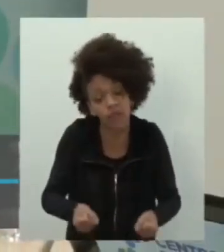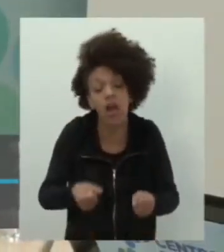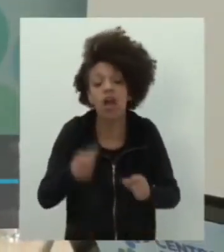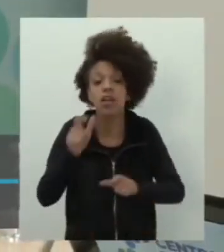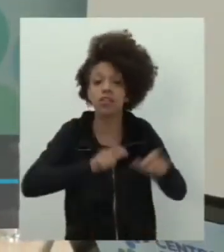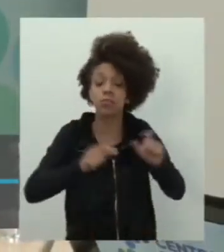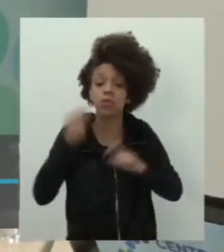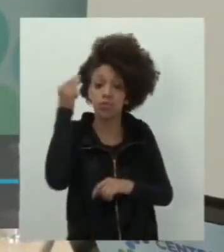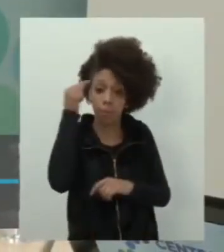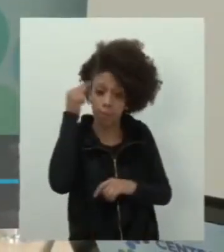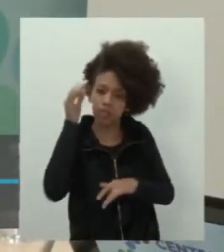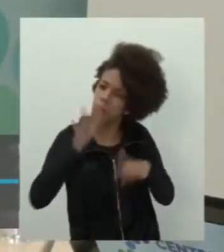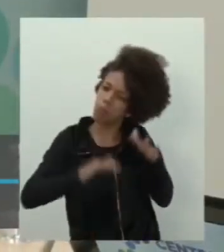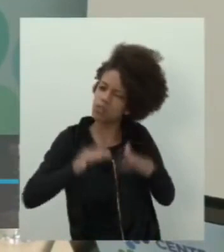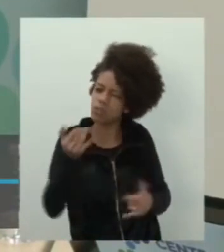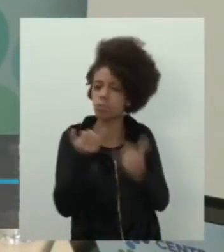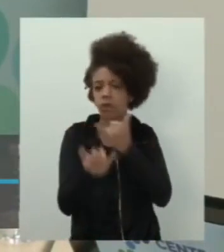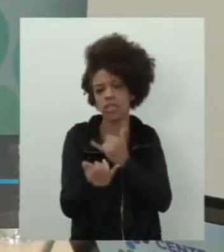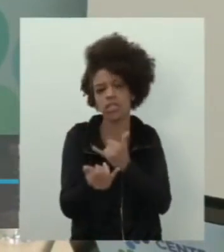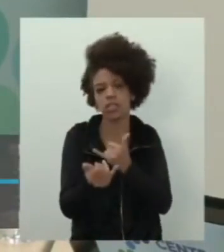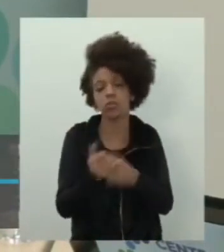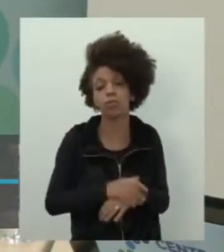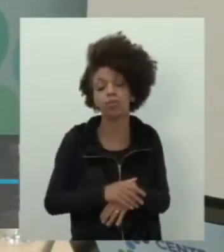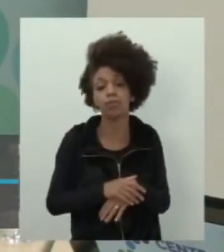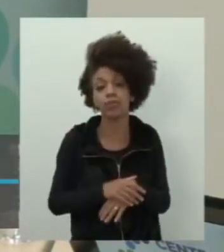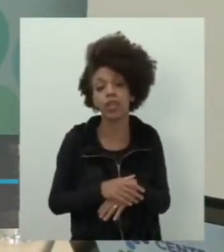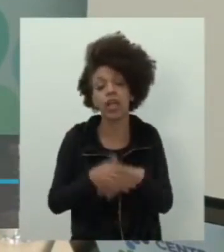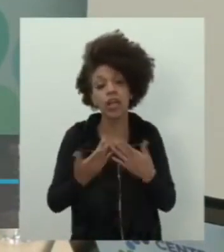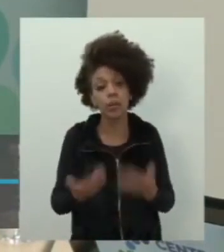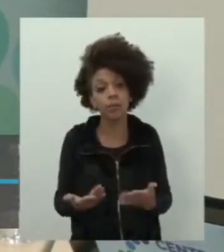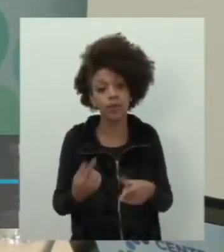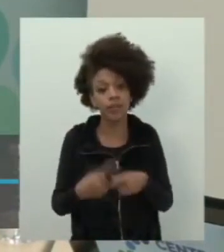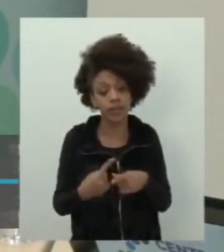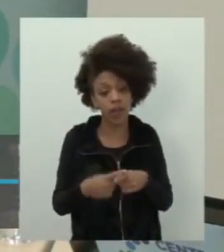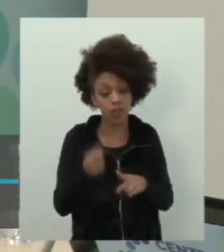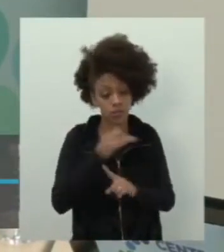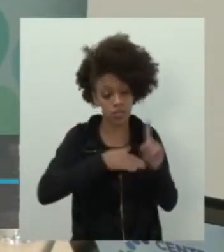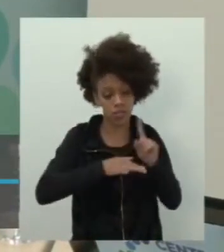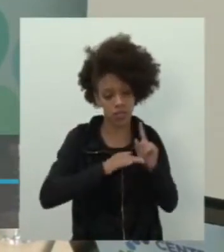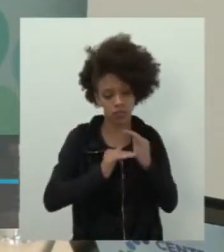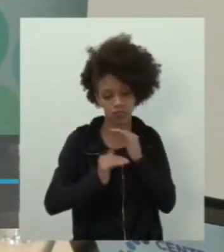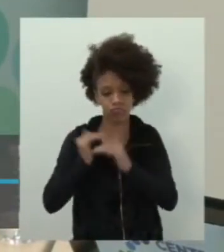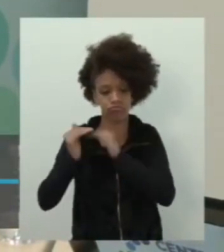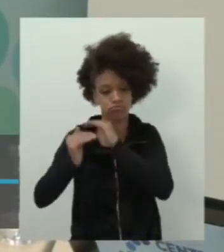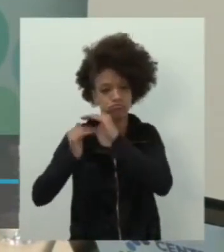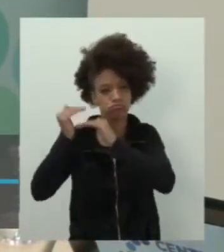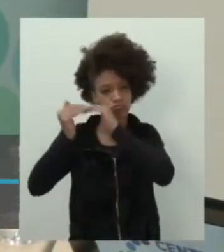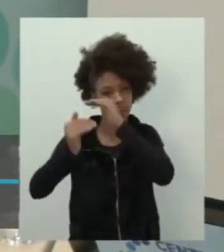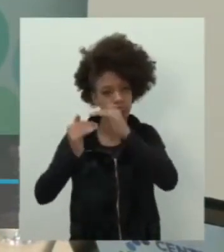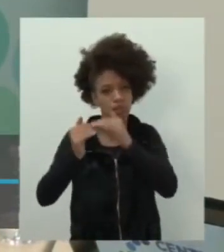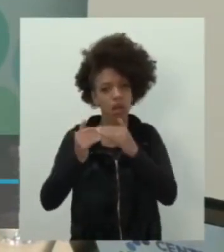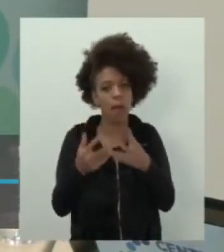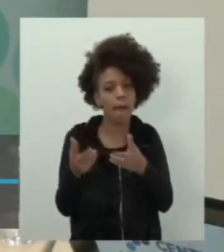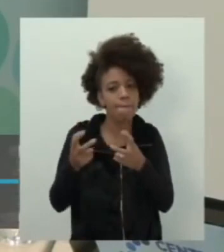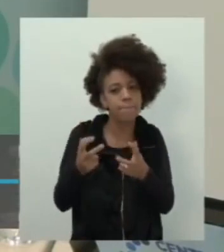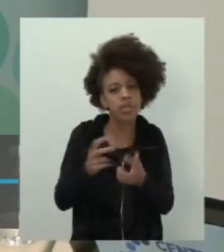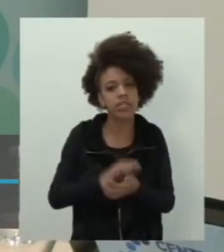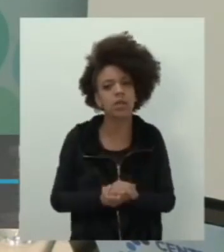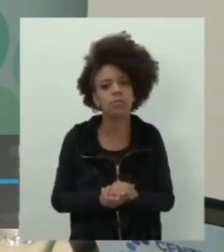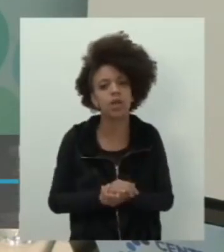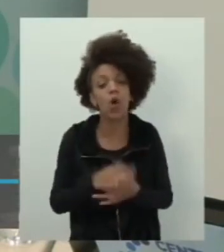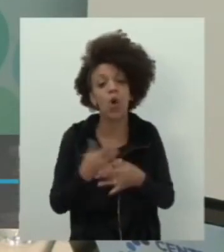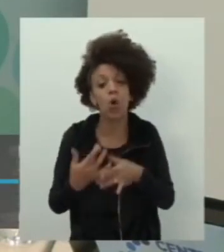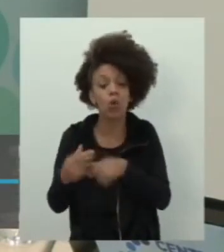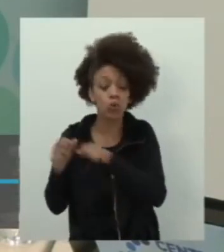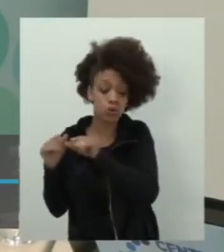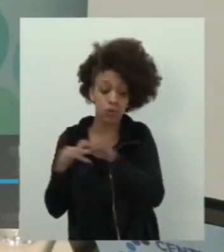pessoas pensem mais ou menos parecido. E à medida que a sociedade vai se desenvolvendo, que a história vai se desenvolvendo, a gente percebe que os